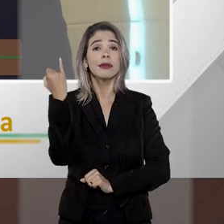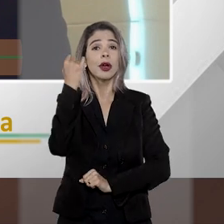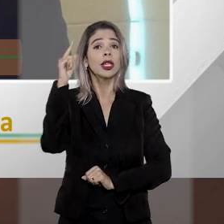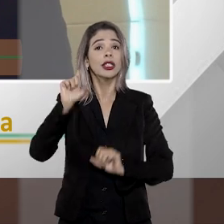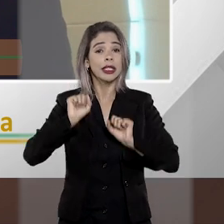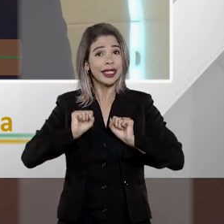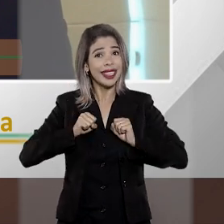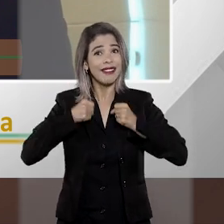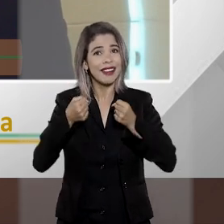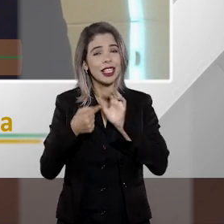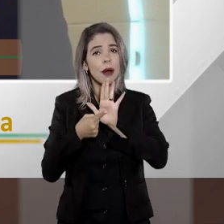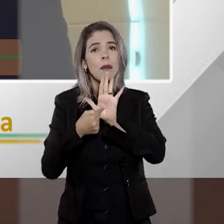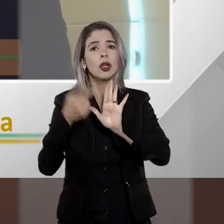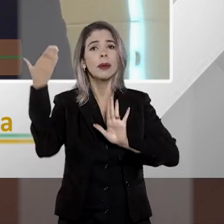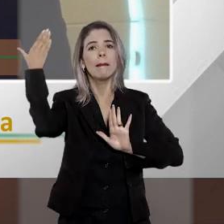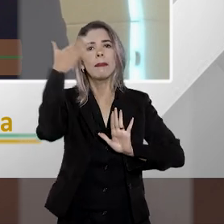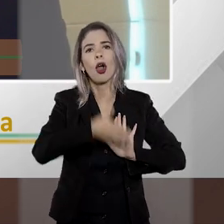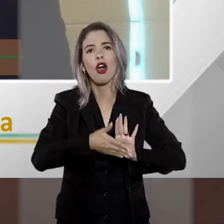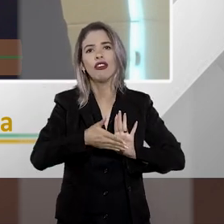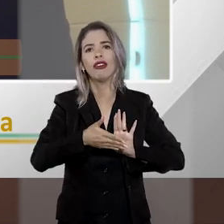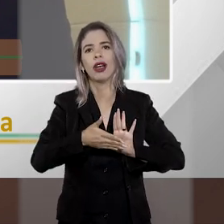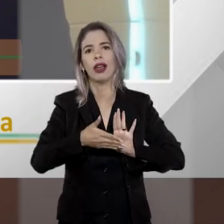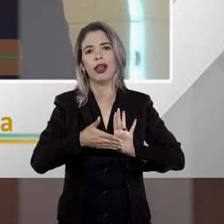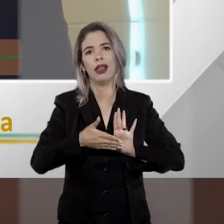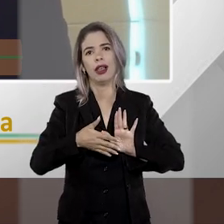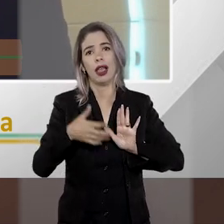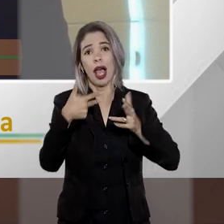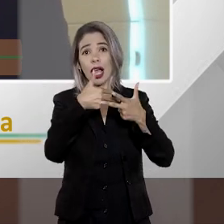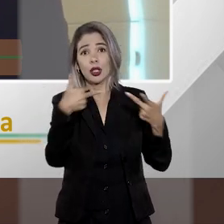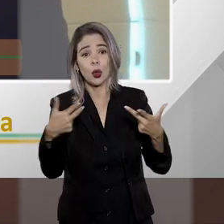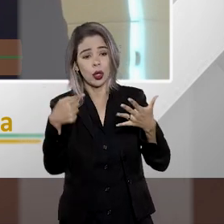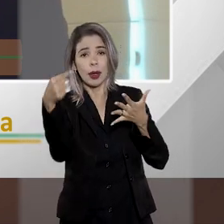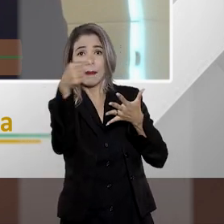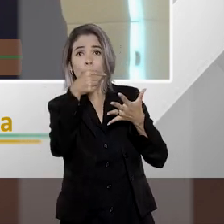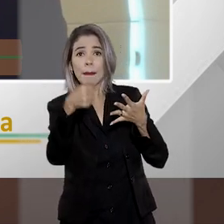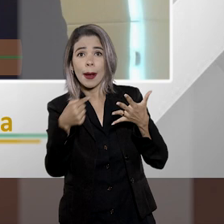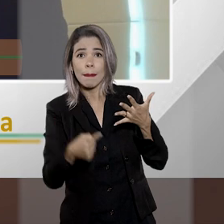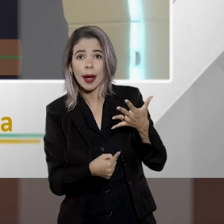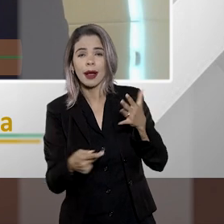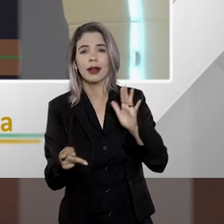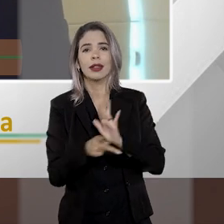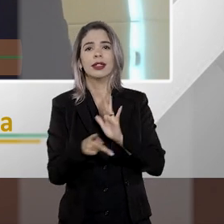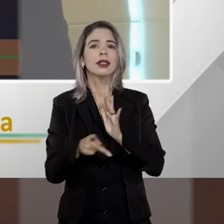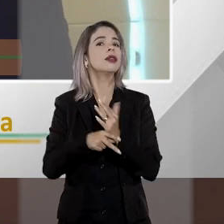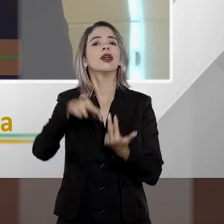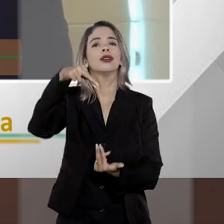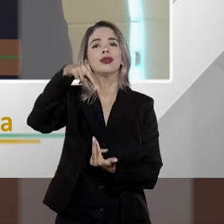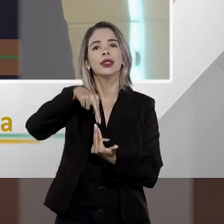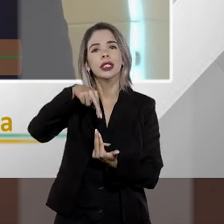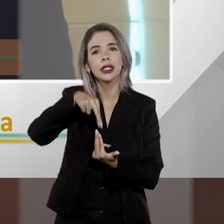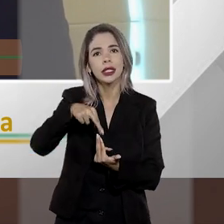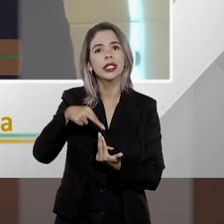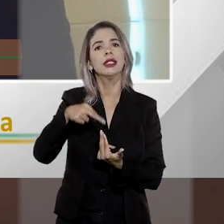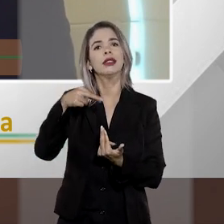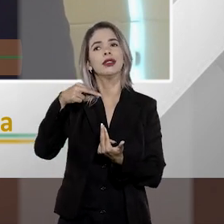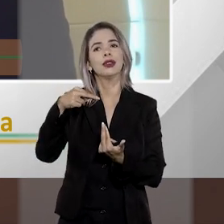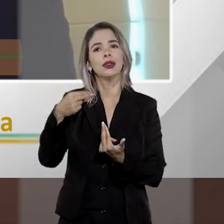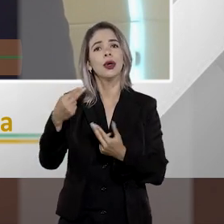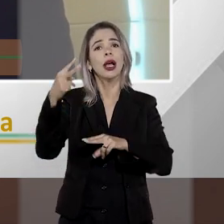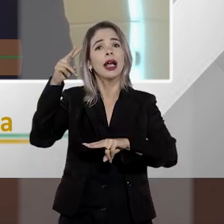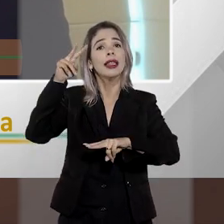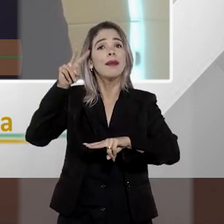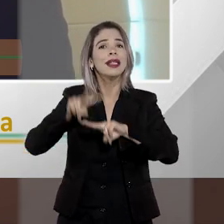técnica comprove a situação, uma das situações do inciso, né, ali da